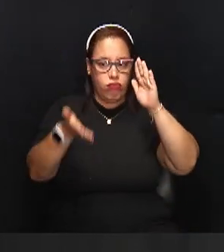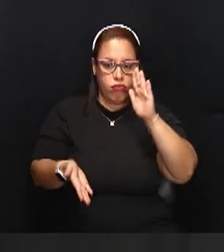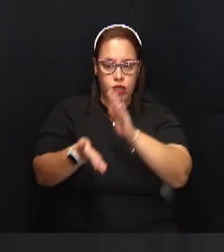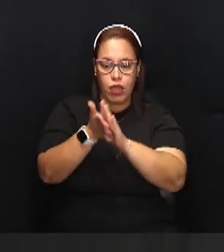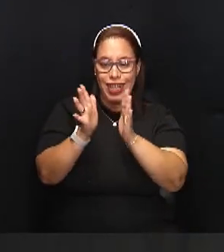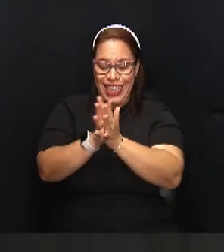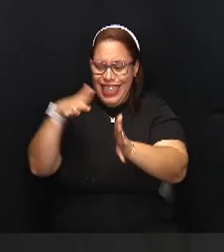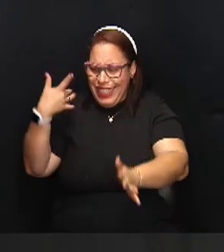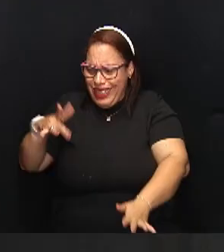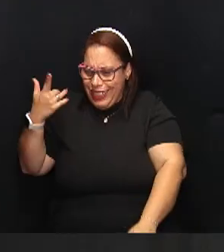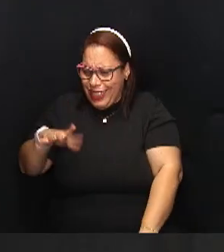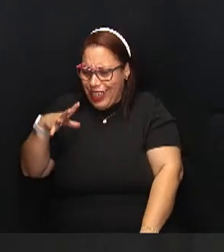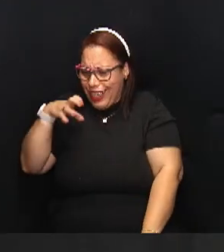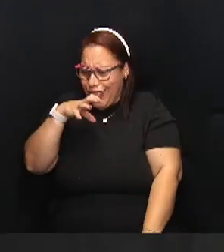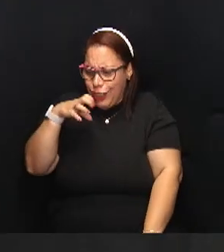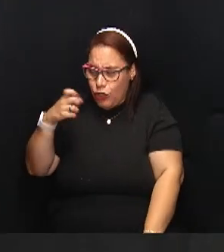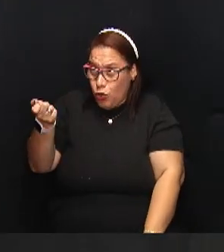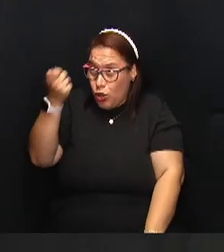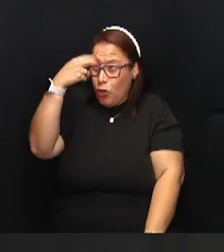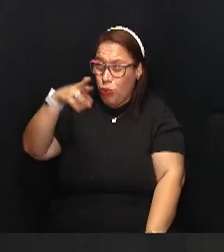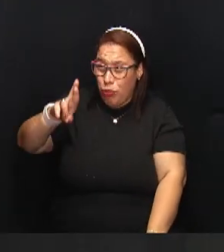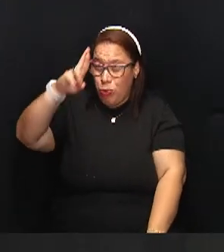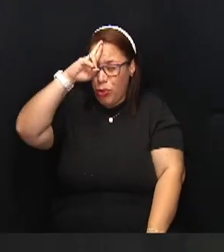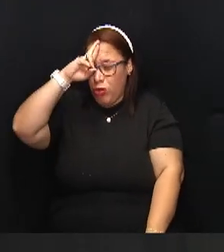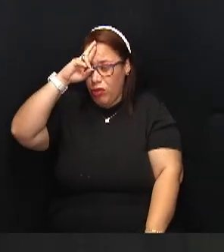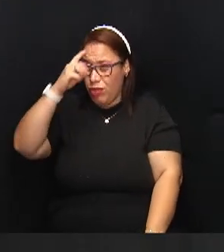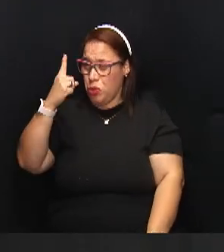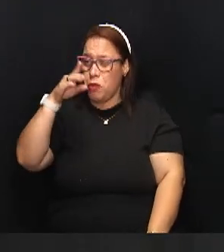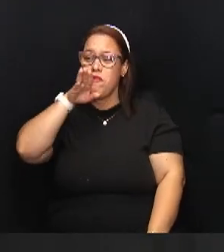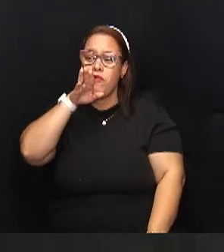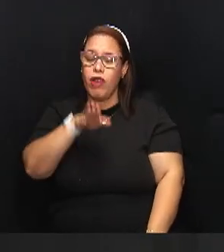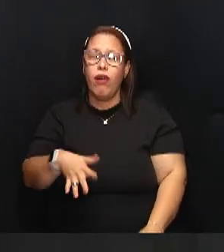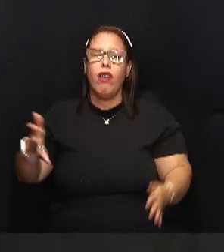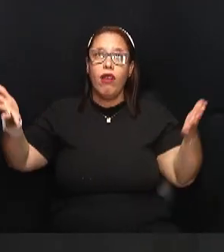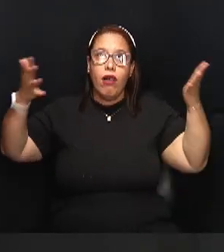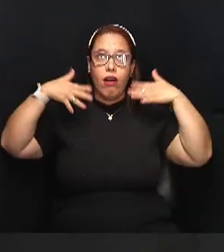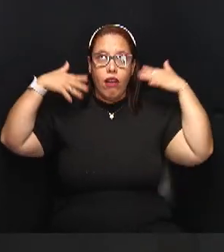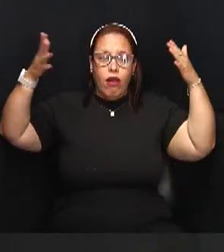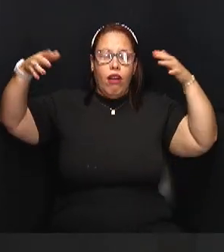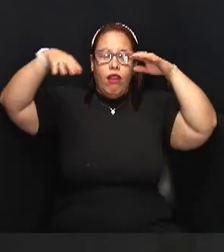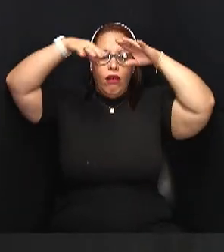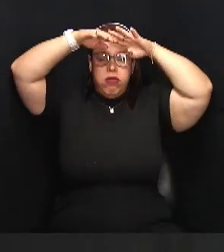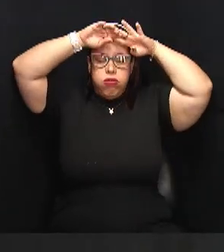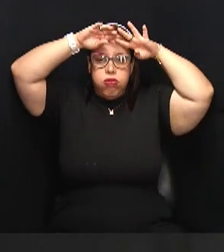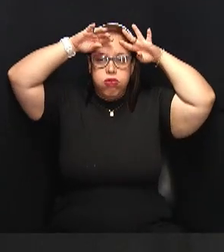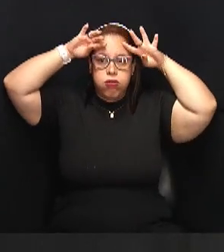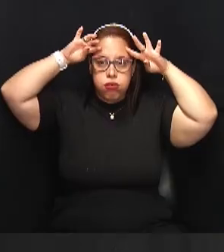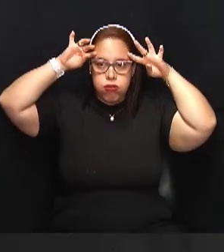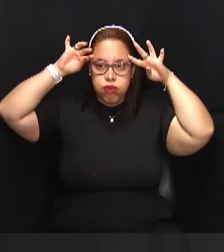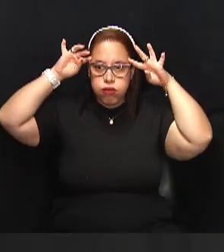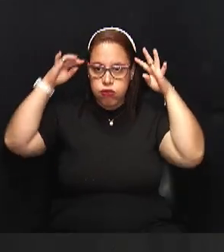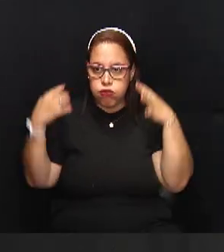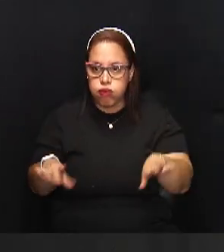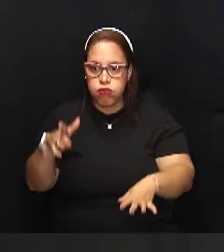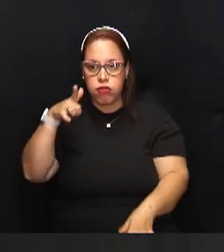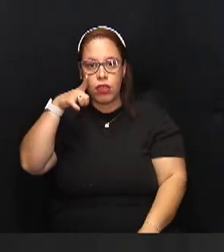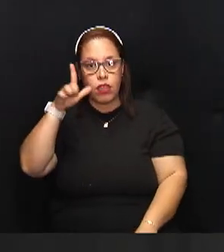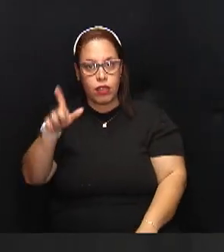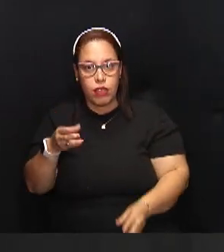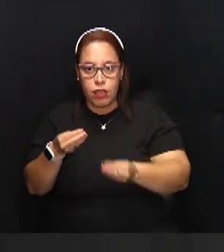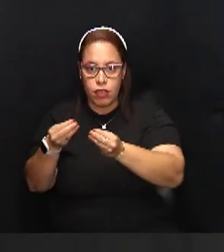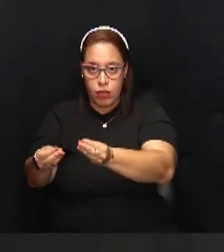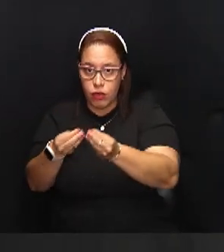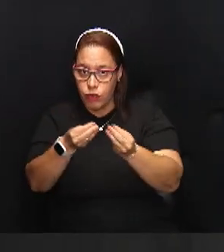né? Às vezes você está lá no sol do meio-dia, 1h da tarde, com calor que, né, a gente não consegue. Então nós conseguimos